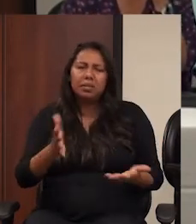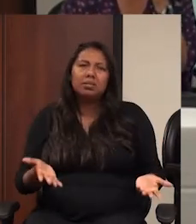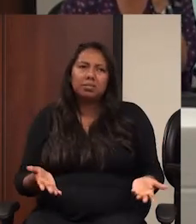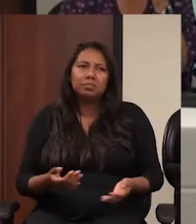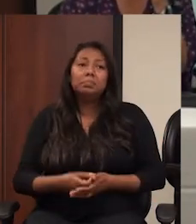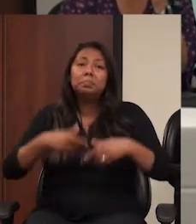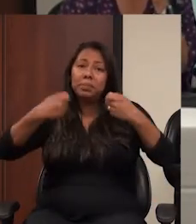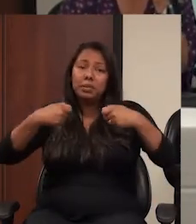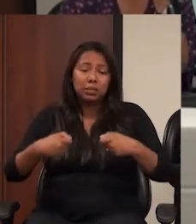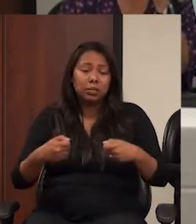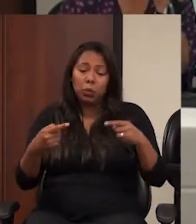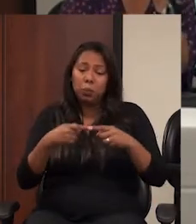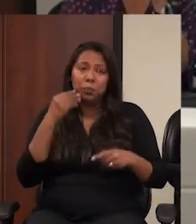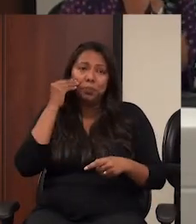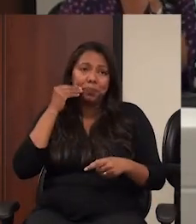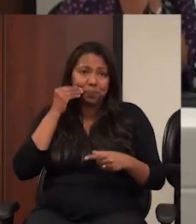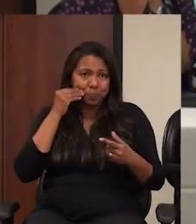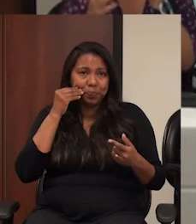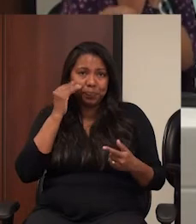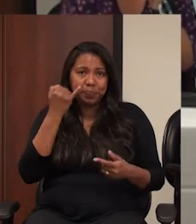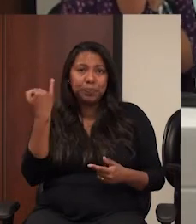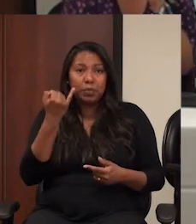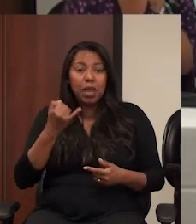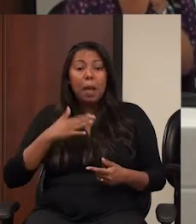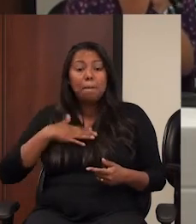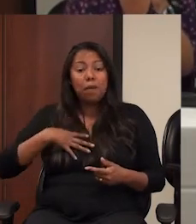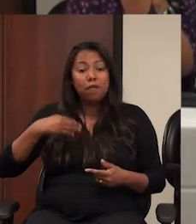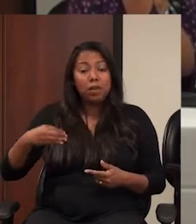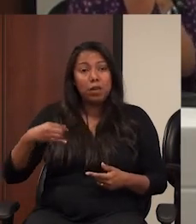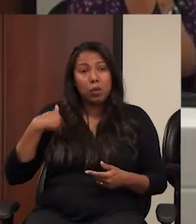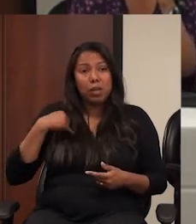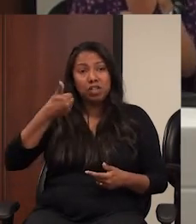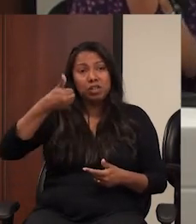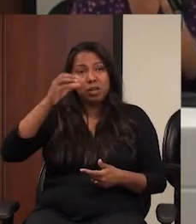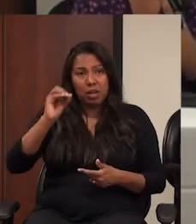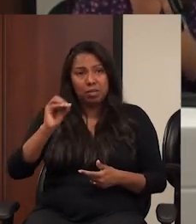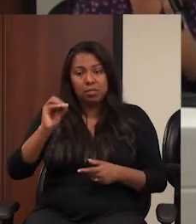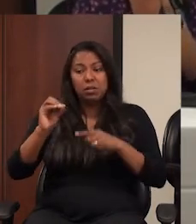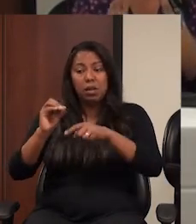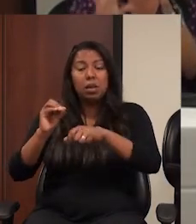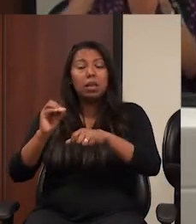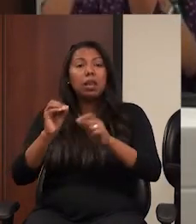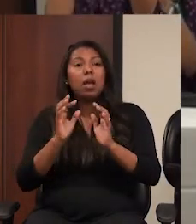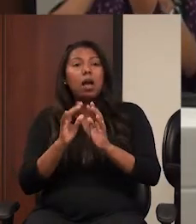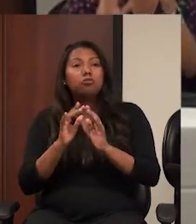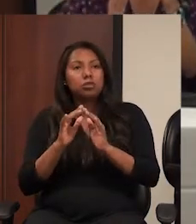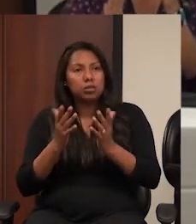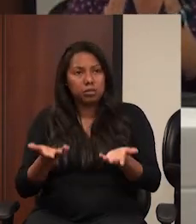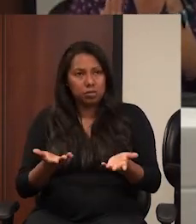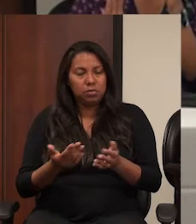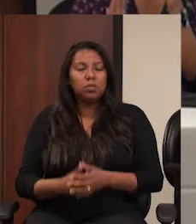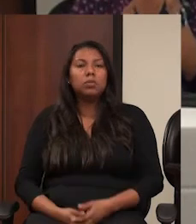porque é uma experiência. Uma experiência importante. Meu filho de 10 anos tem autismo. Autismo clássico, não é aquele de